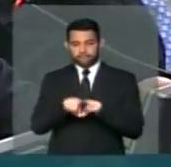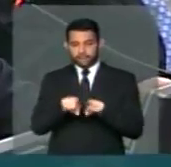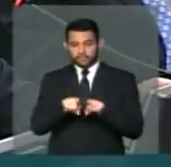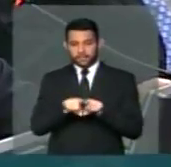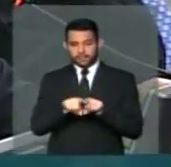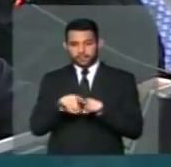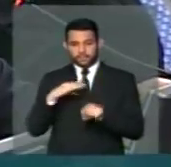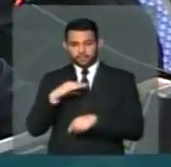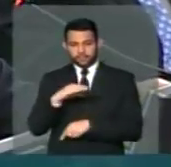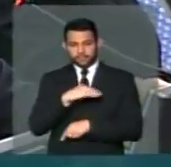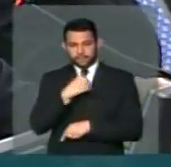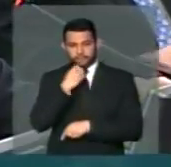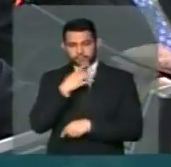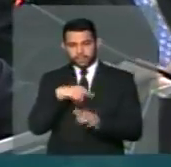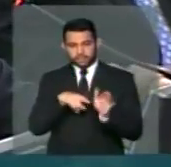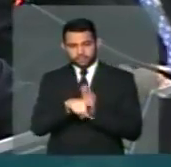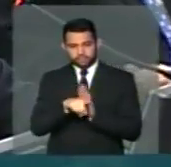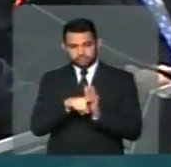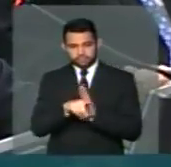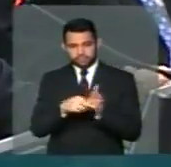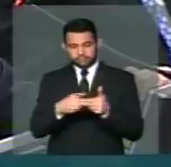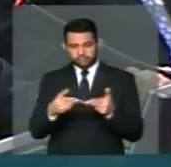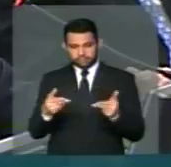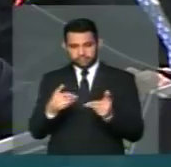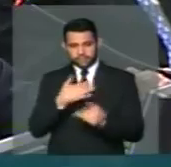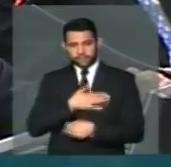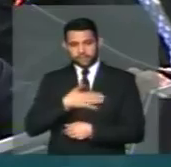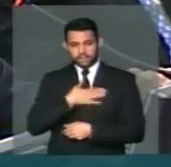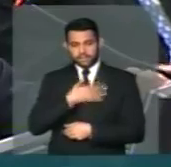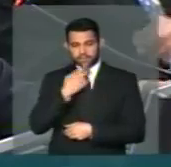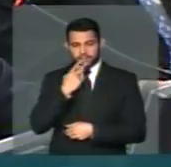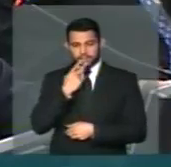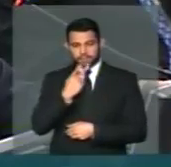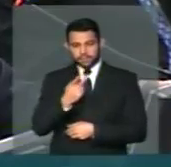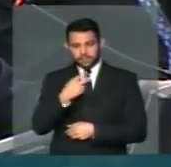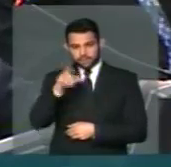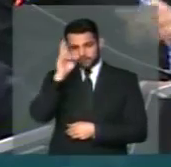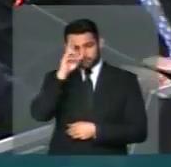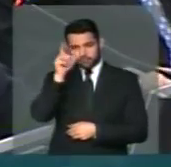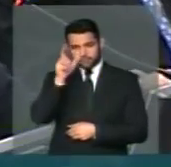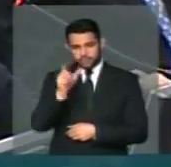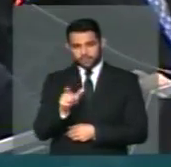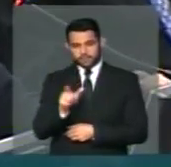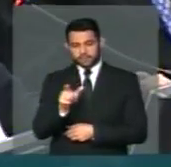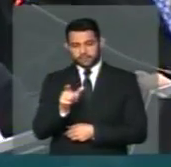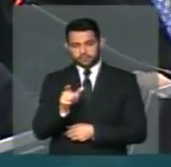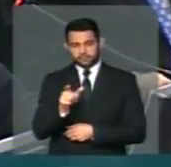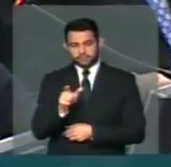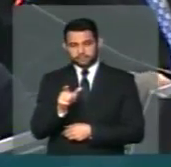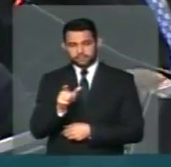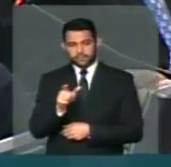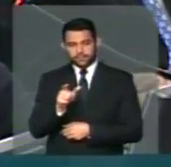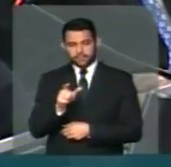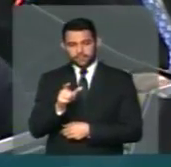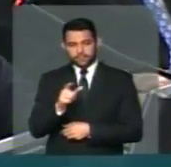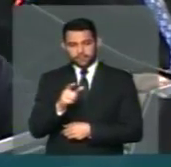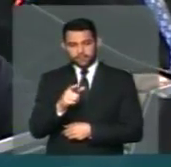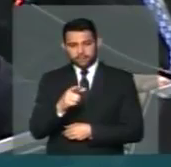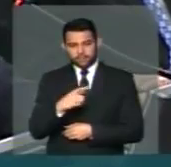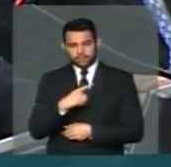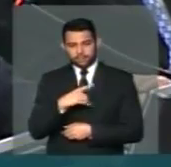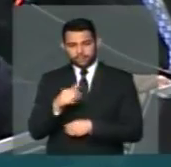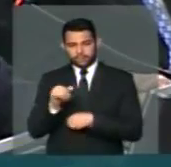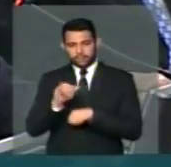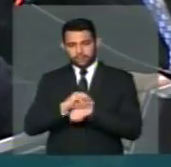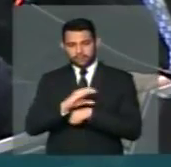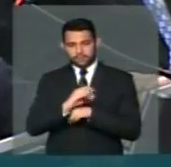também da comissão para o bem da apuração. Quero dizer a Vossa Excelência que eu coloco na